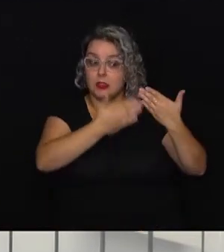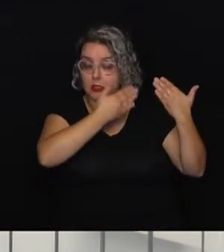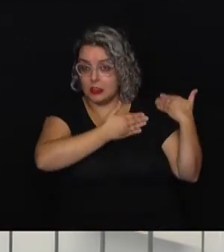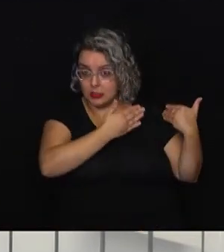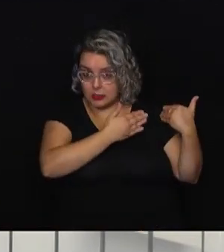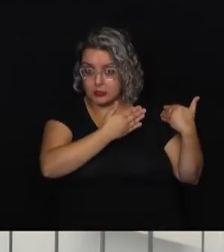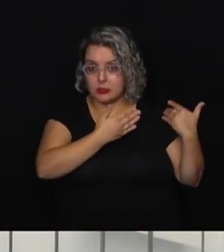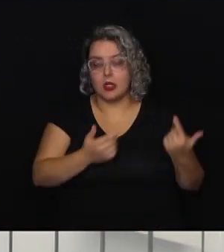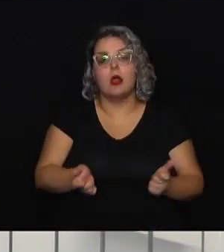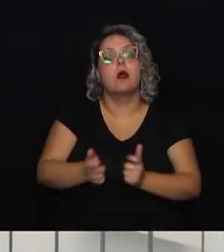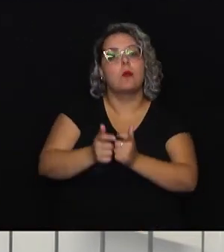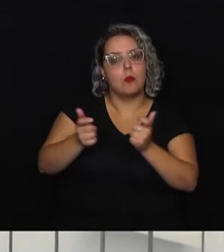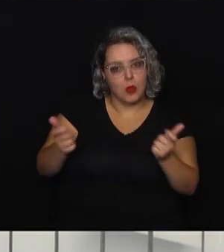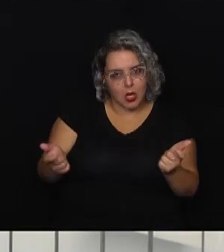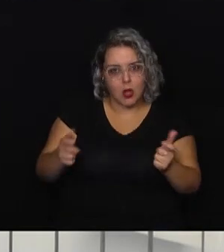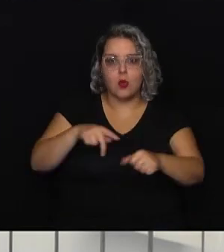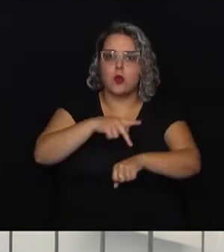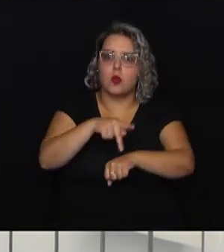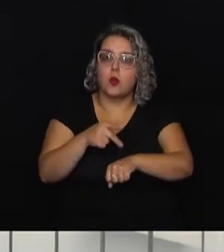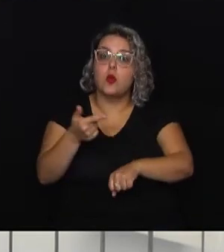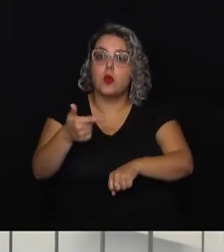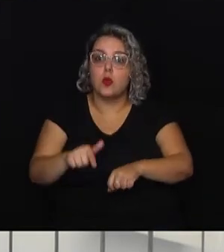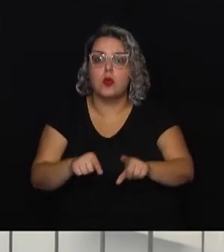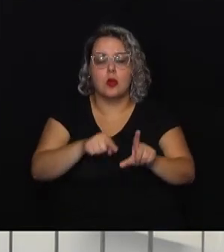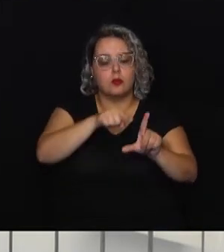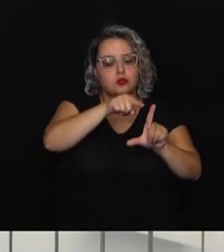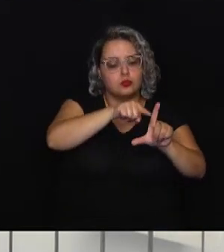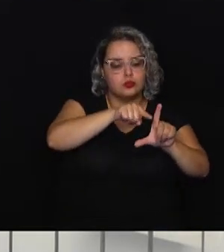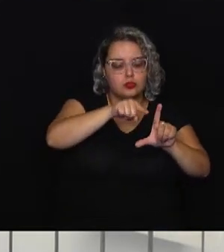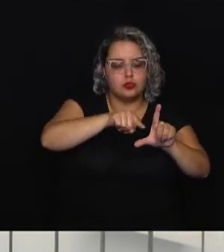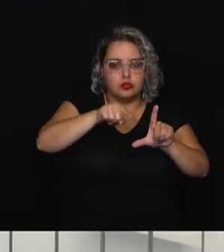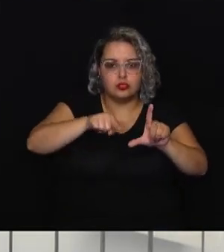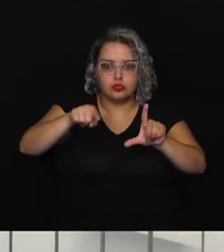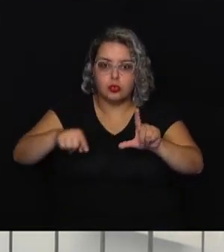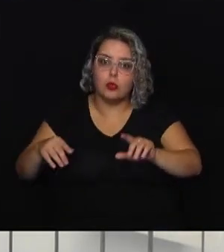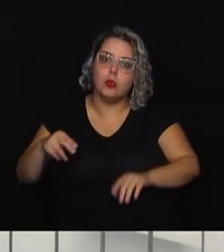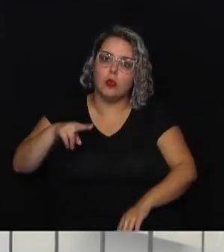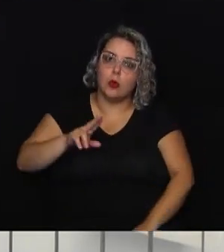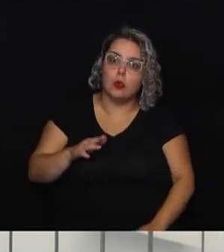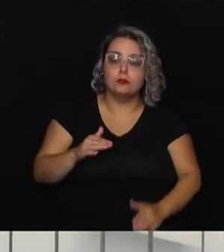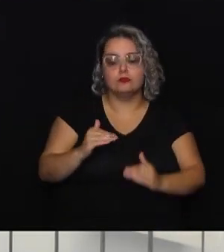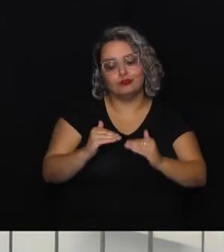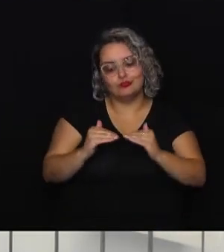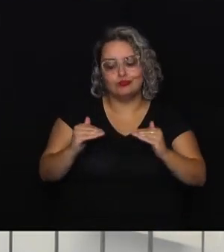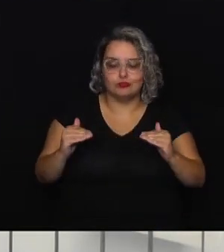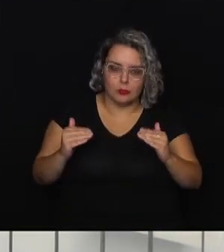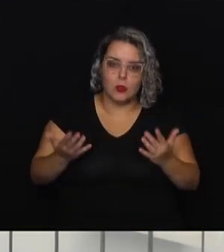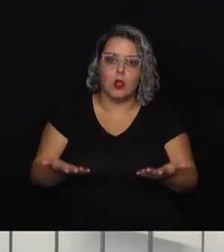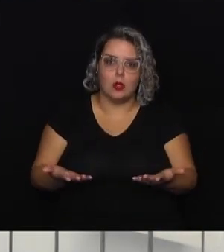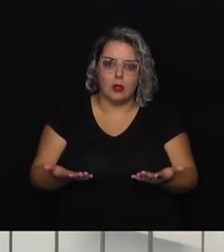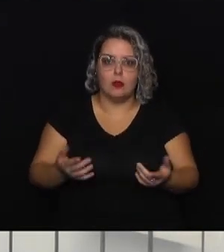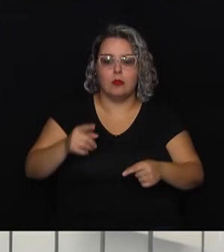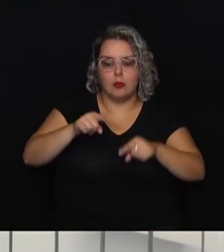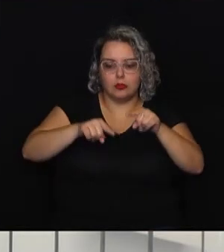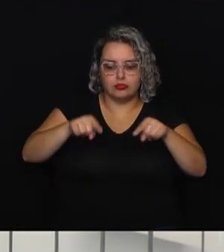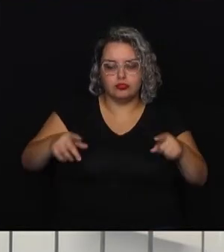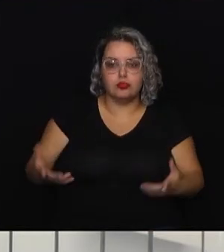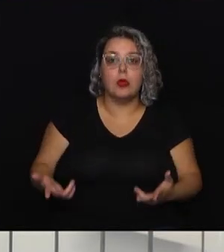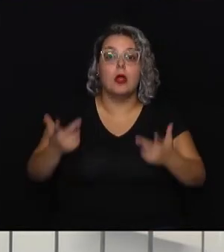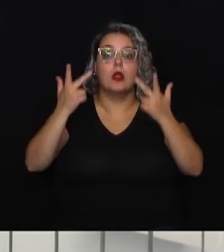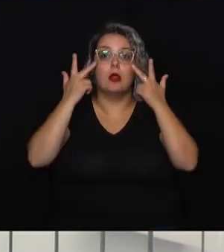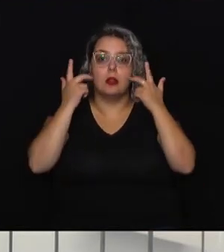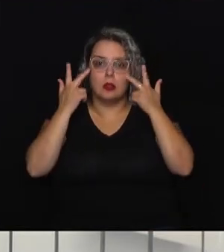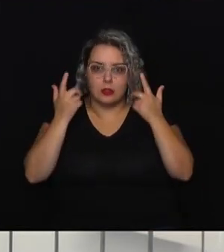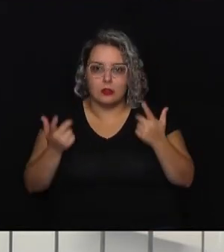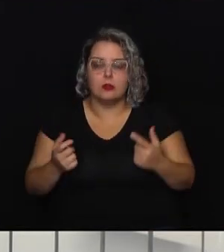A maioria do país mantém queda ou está em uma situação compatível com a oscilação natural de